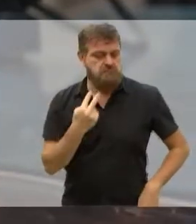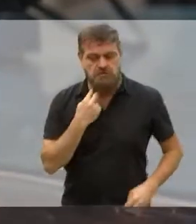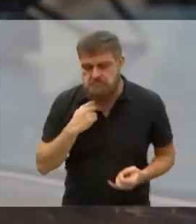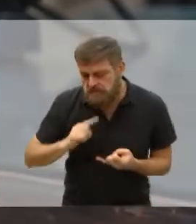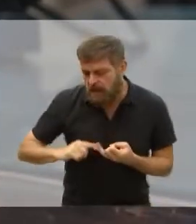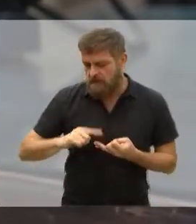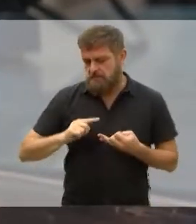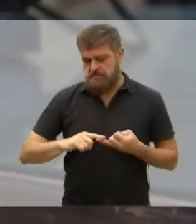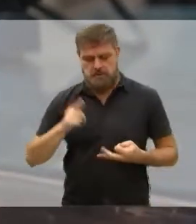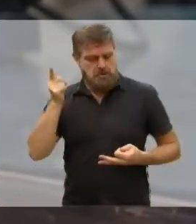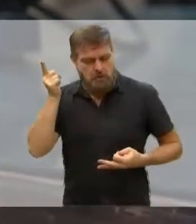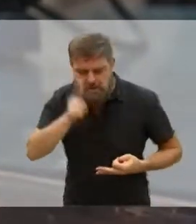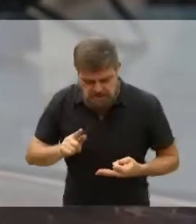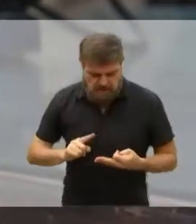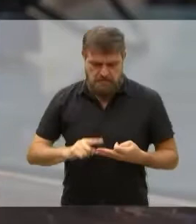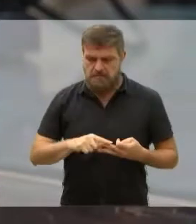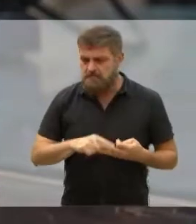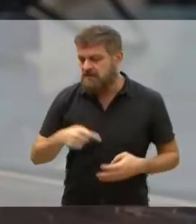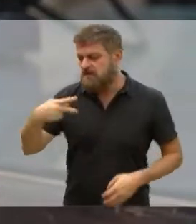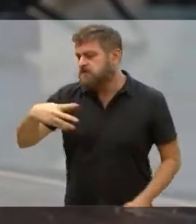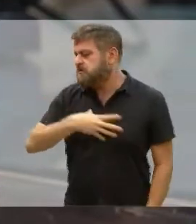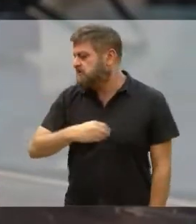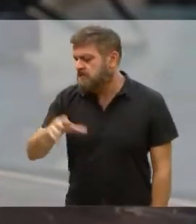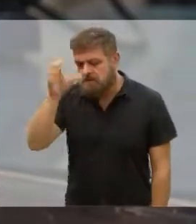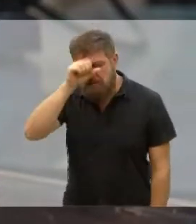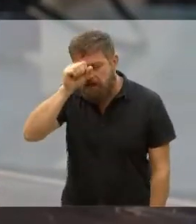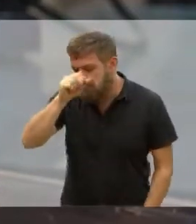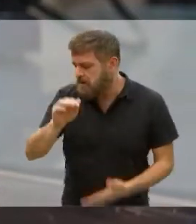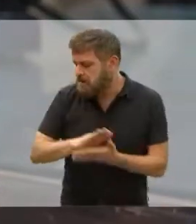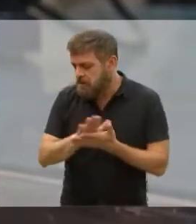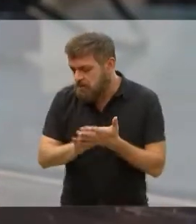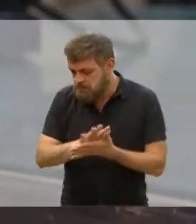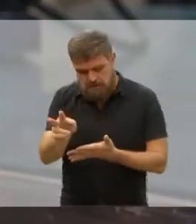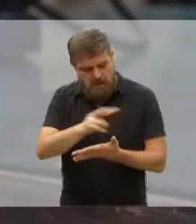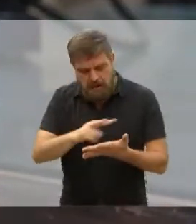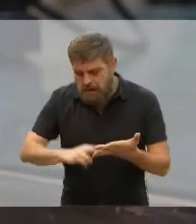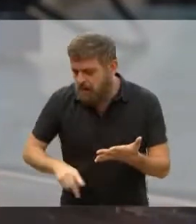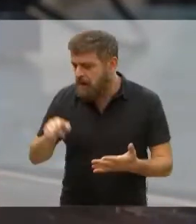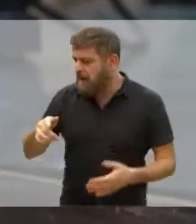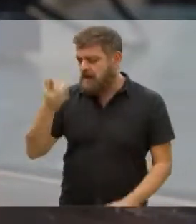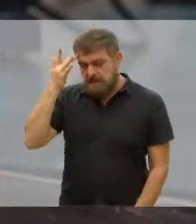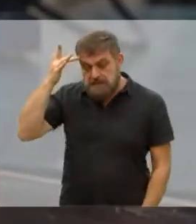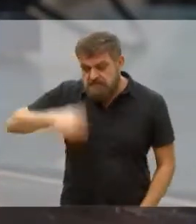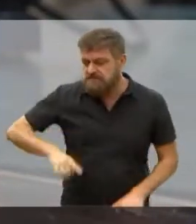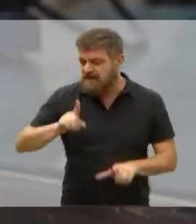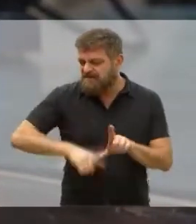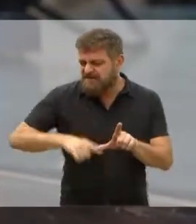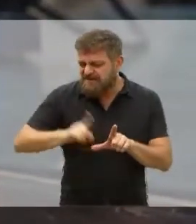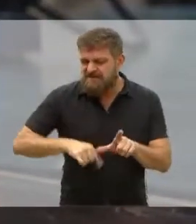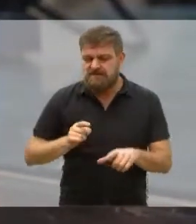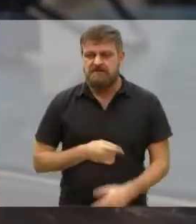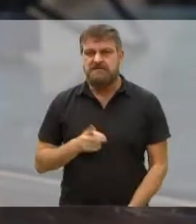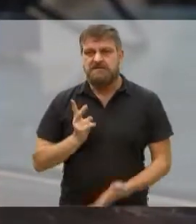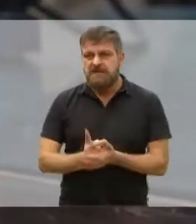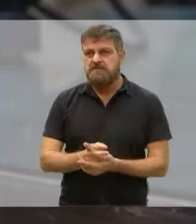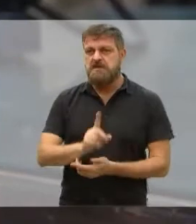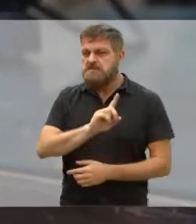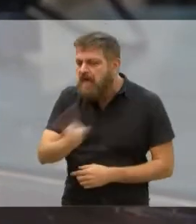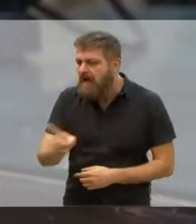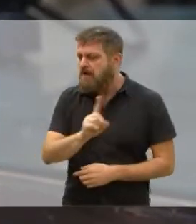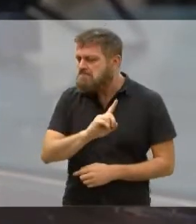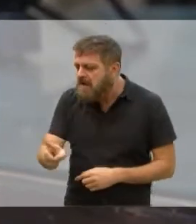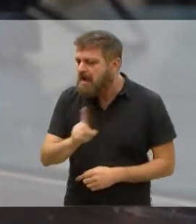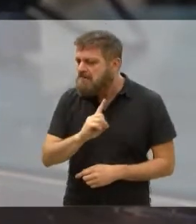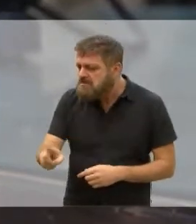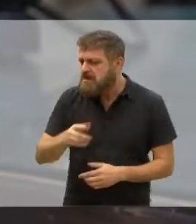filho não consegue isso, seu filho não consegue aquilo, seu filho não aprendeu a ler, seu filho não sabe as letras. É um tanto de não e